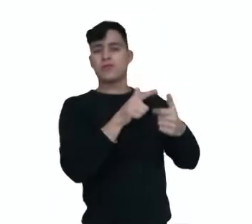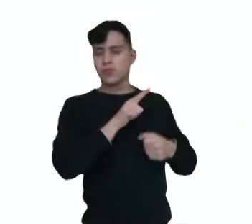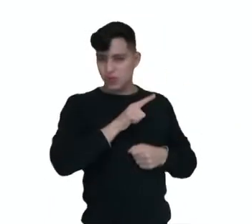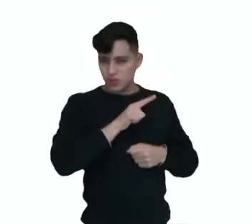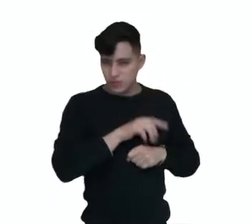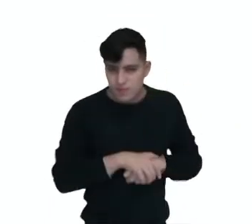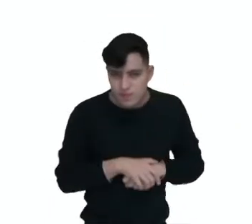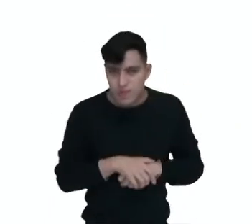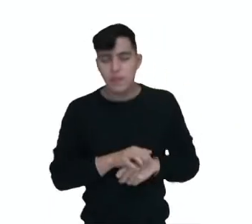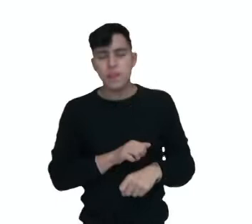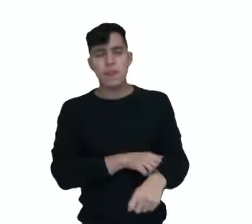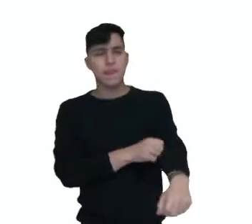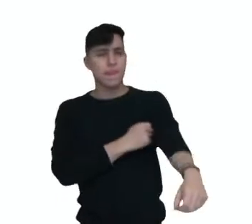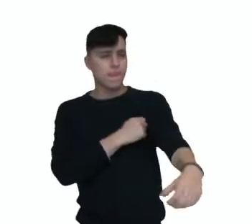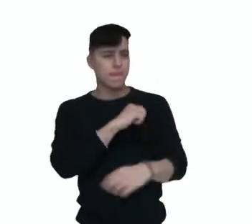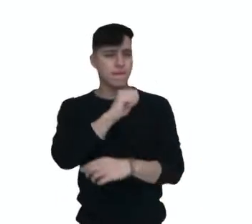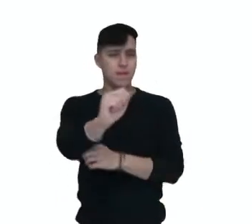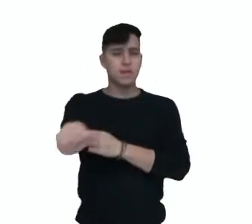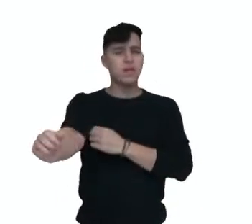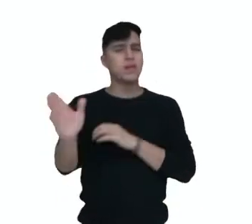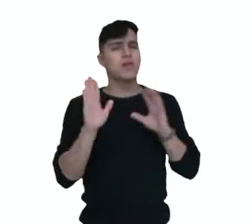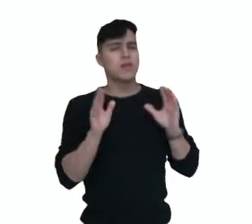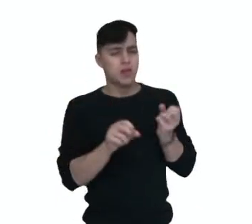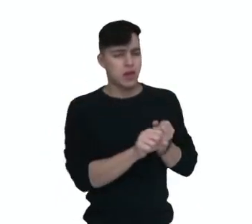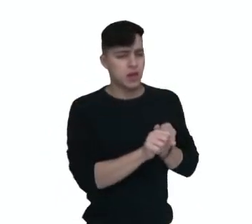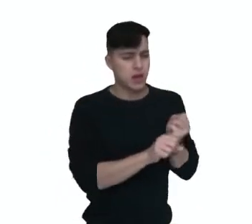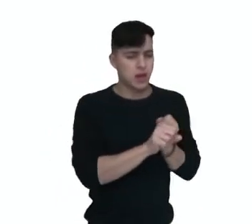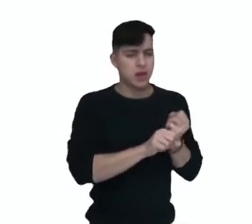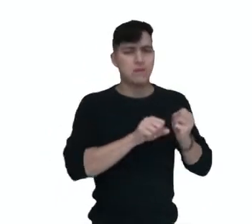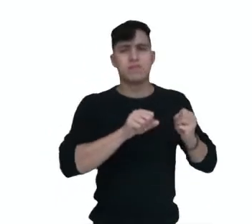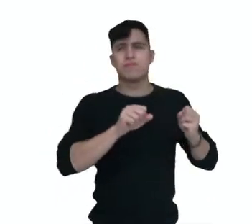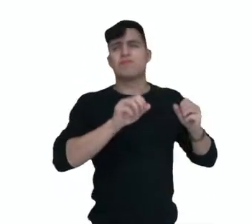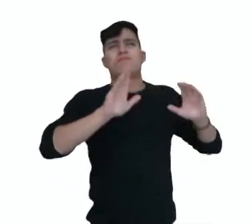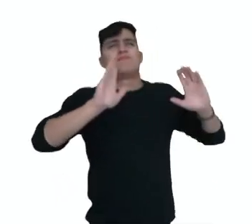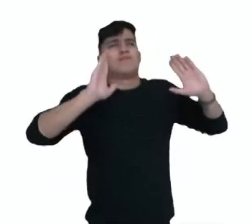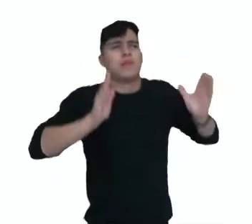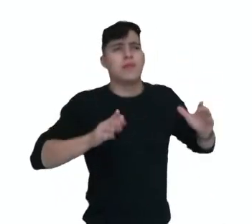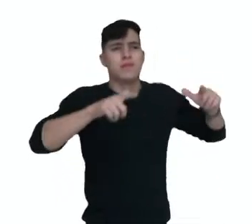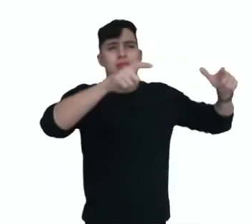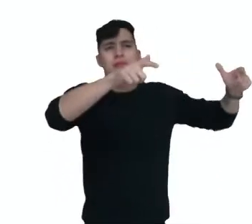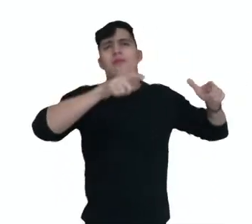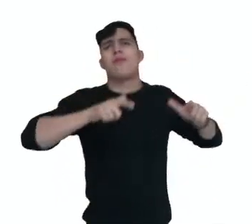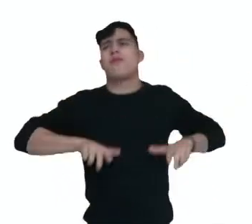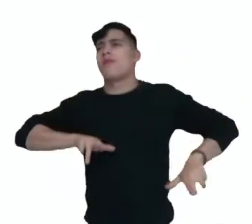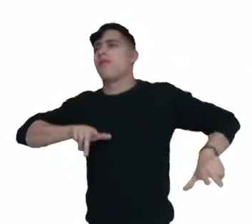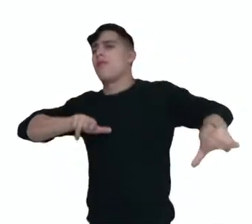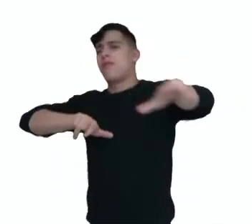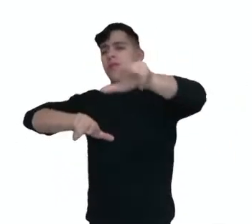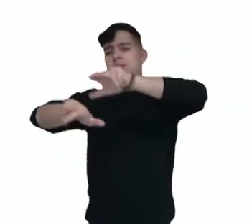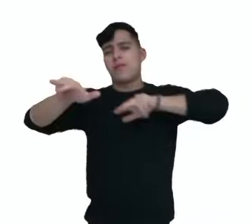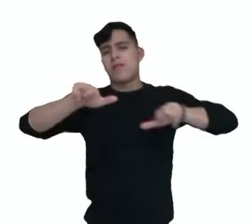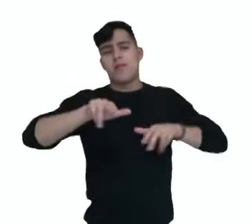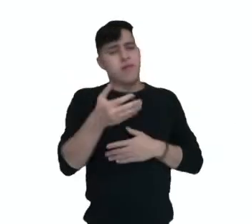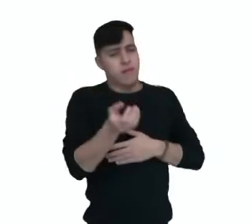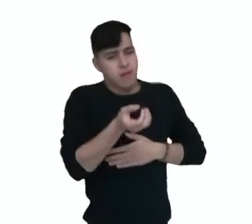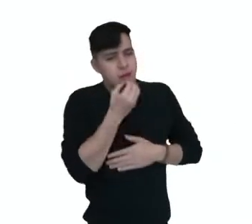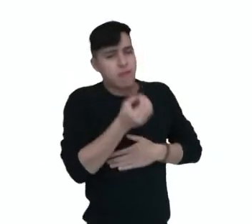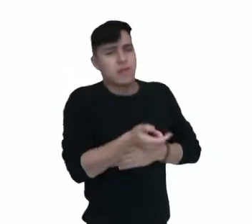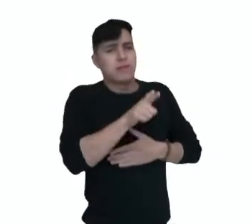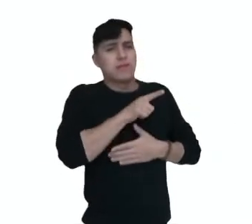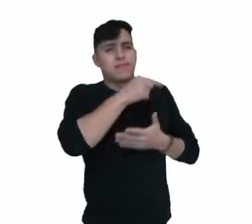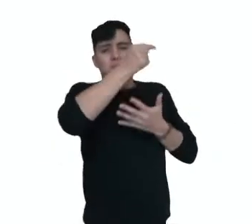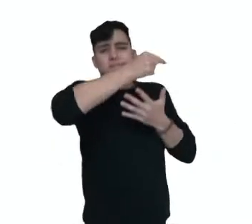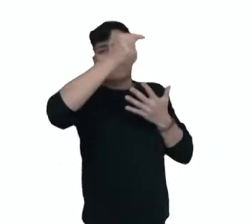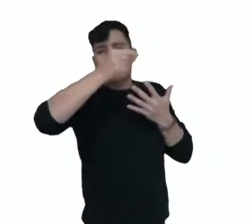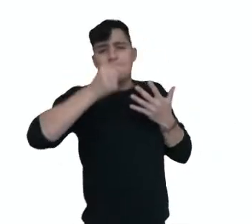Sendo praticada por tanto tempo em tantos lugares diferentes, obviamente, há os mais diversos tipos de luta